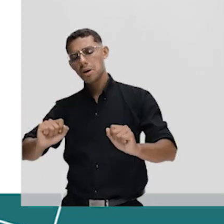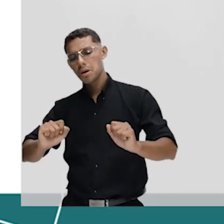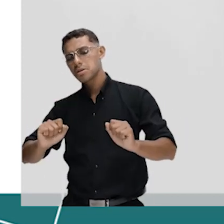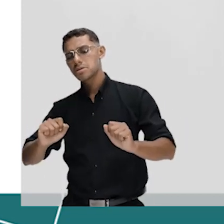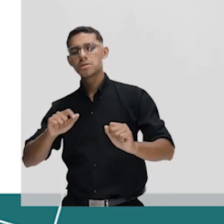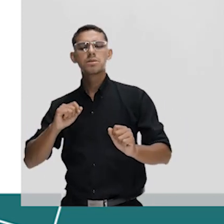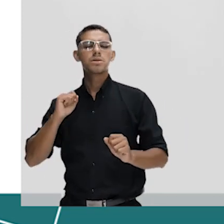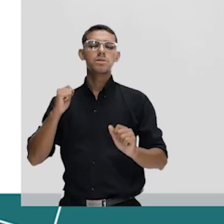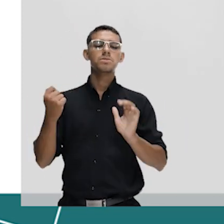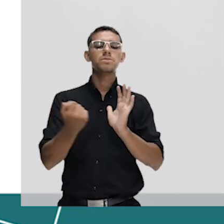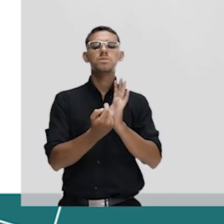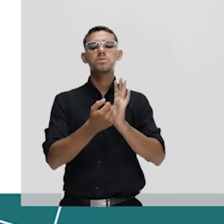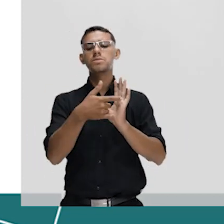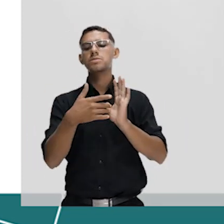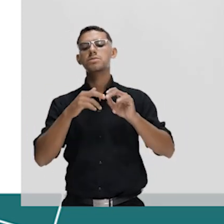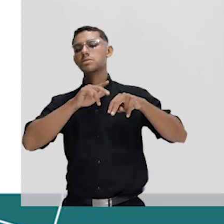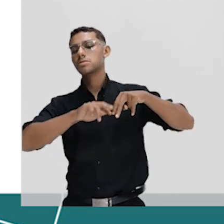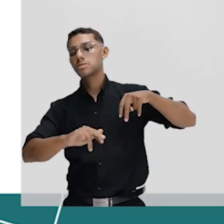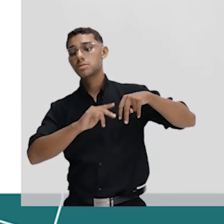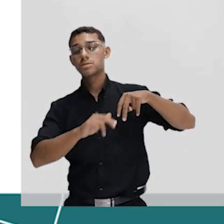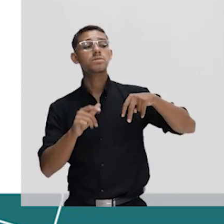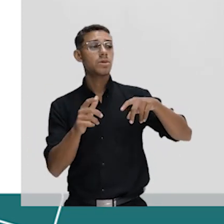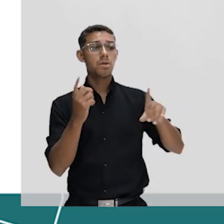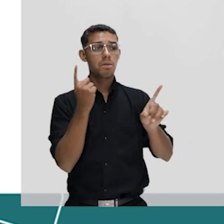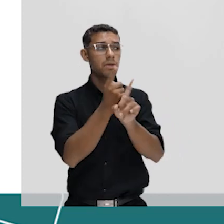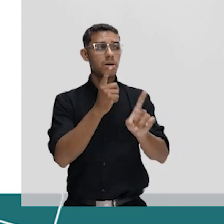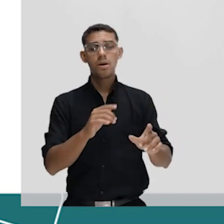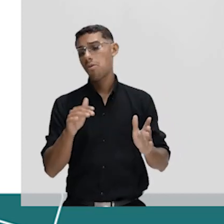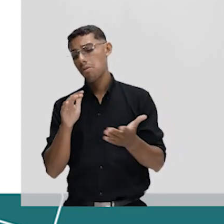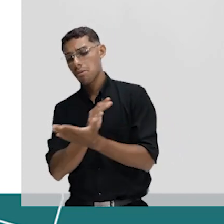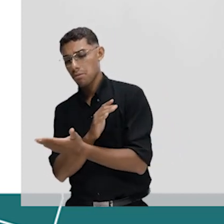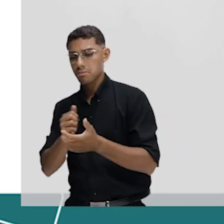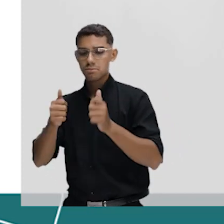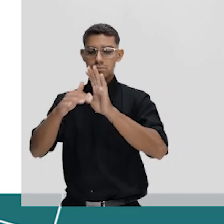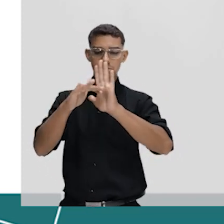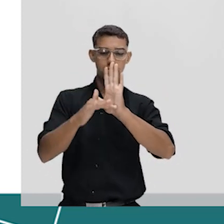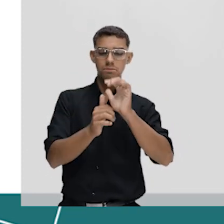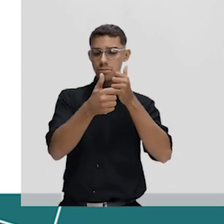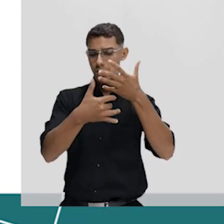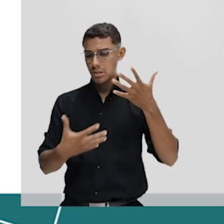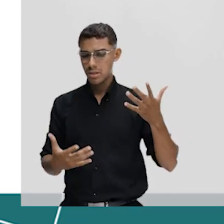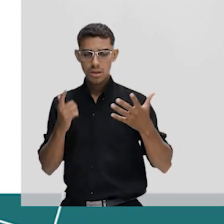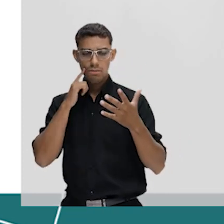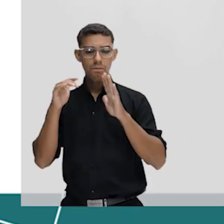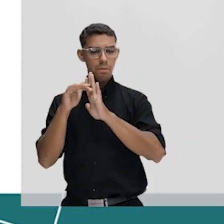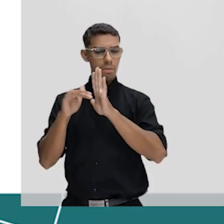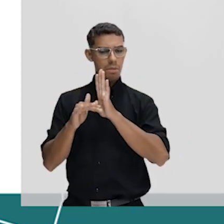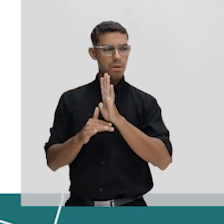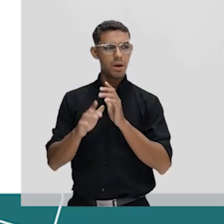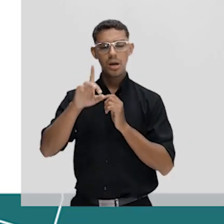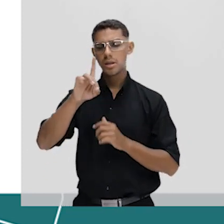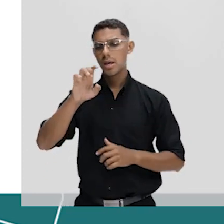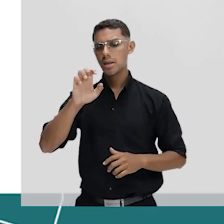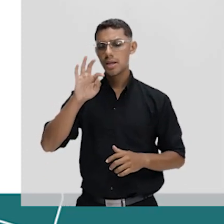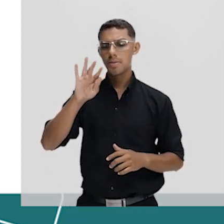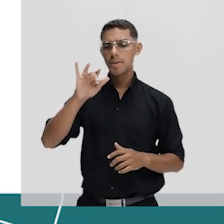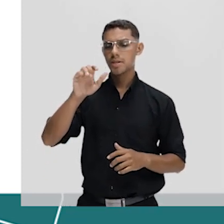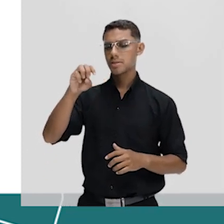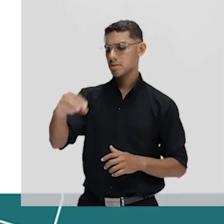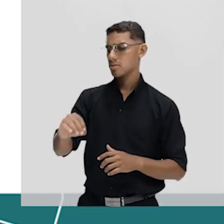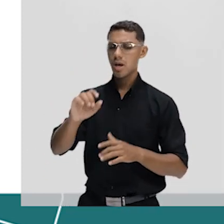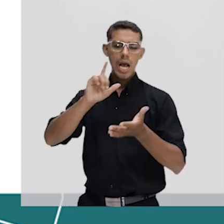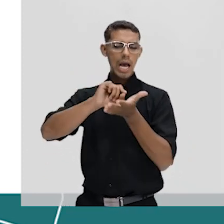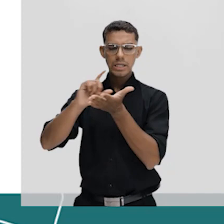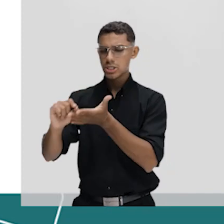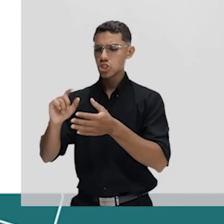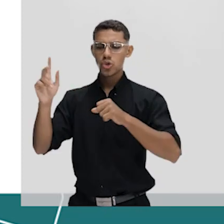Um marcador de gênero, pode ser um determinante, né? Algumas classes gramaticais funcionam como determinantes. O artigo, o pronome,